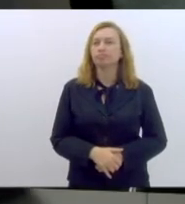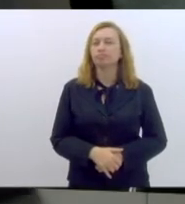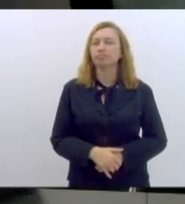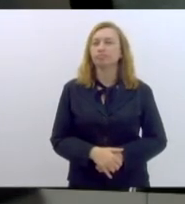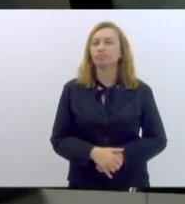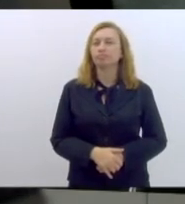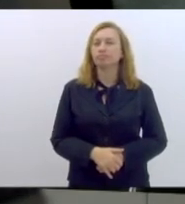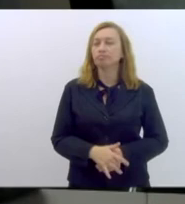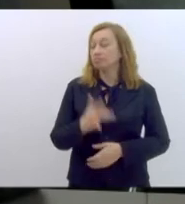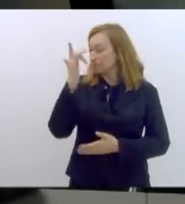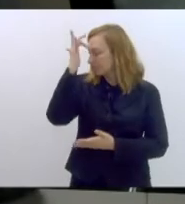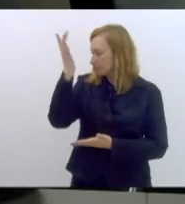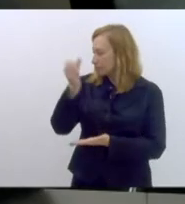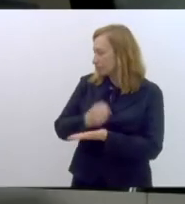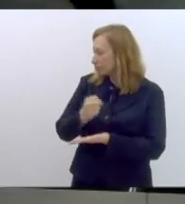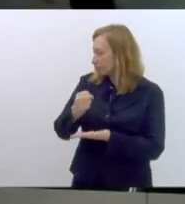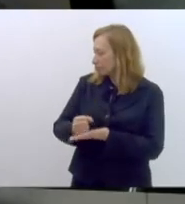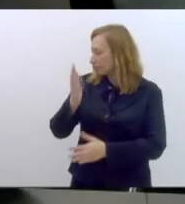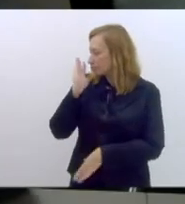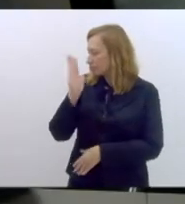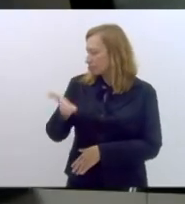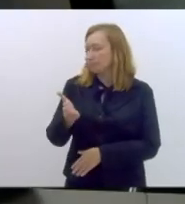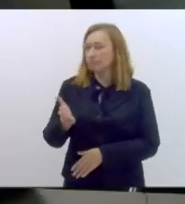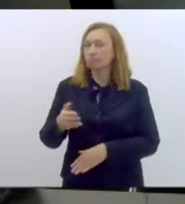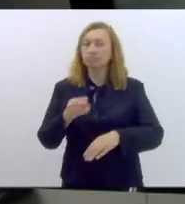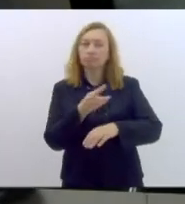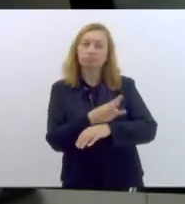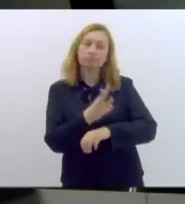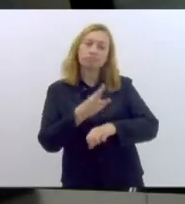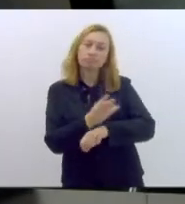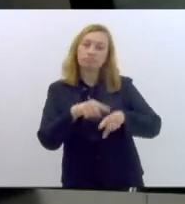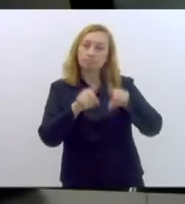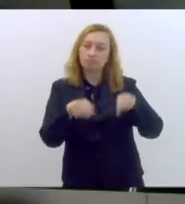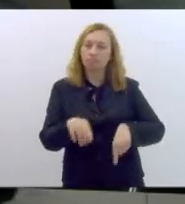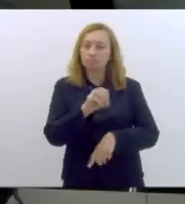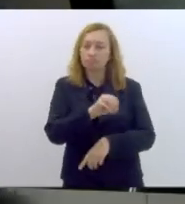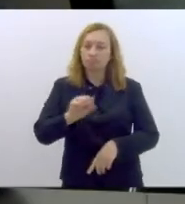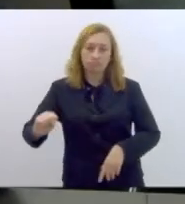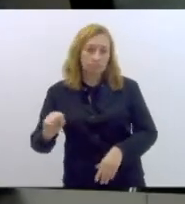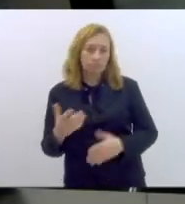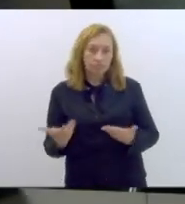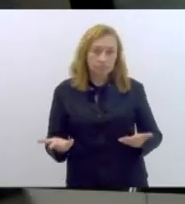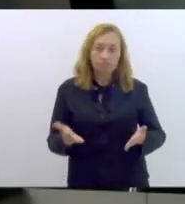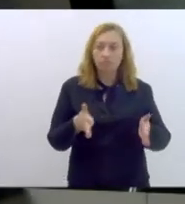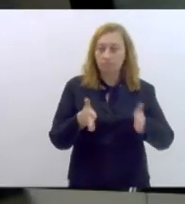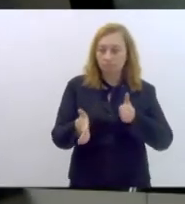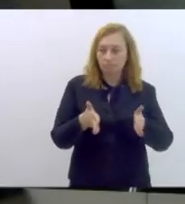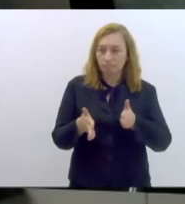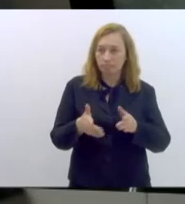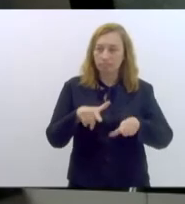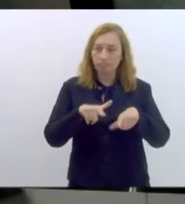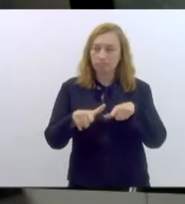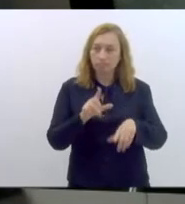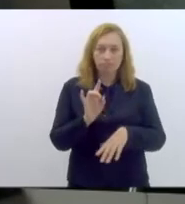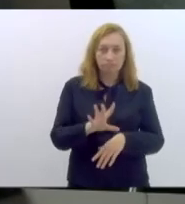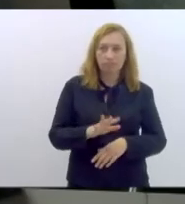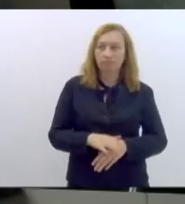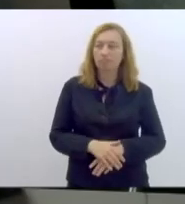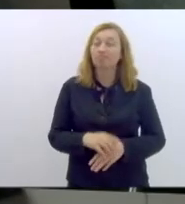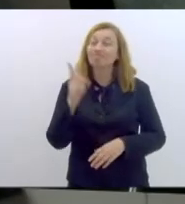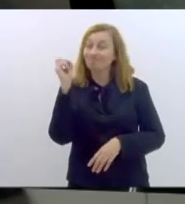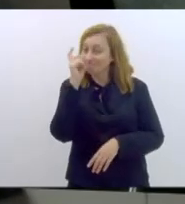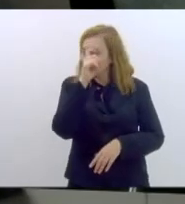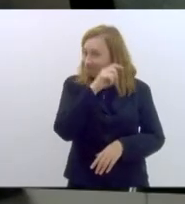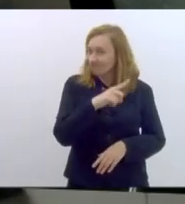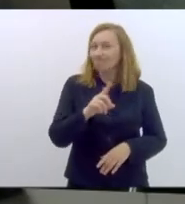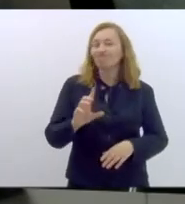para contratação direta, terceirização, OS, temporariedade e